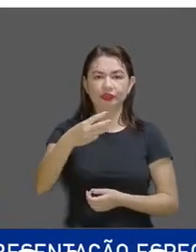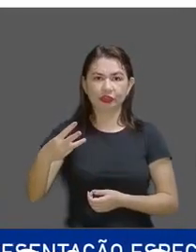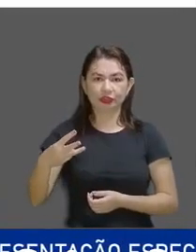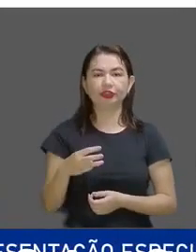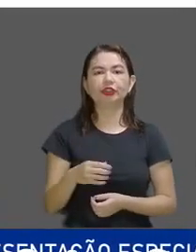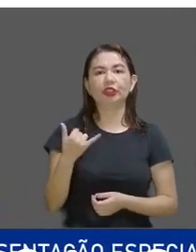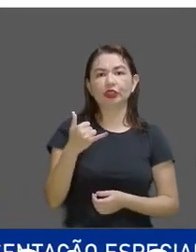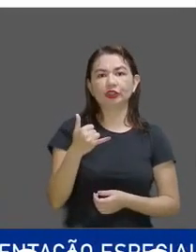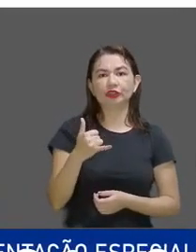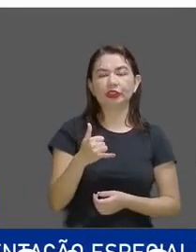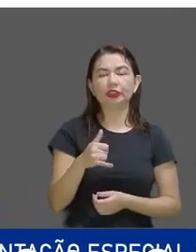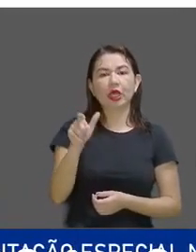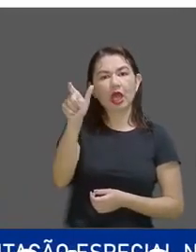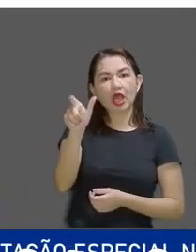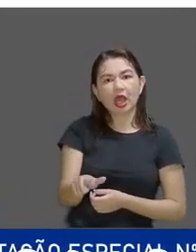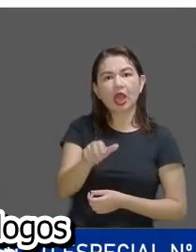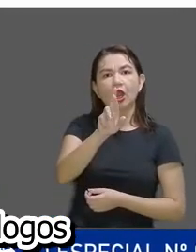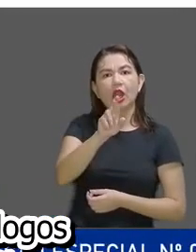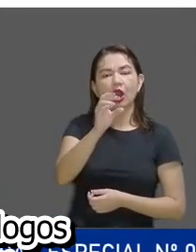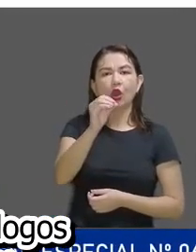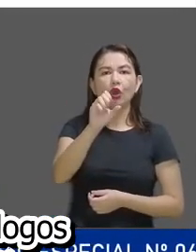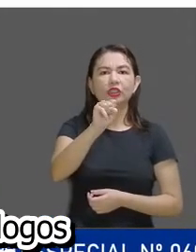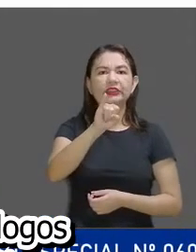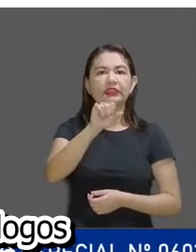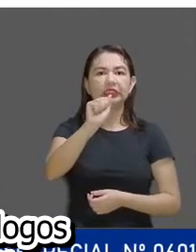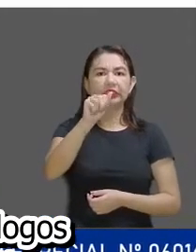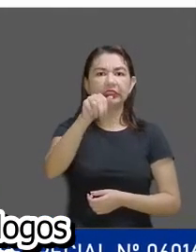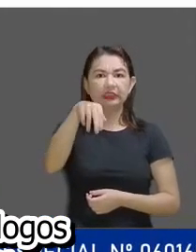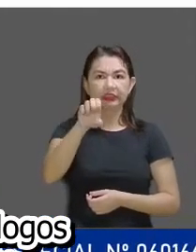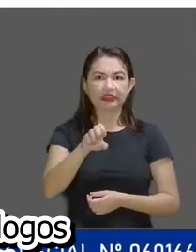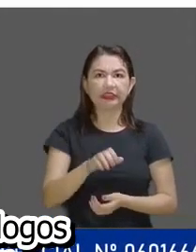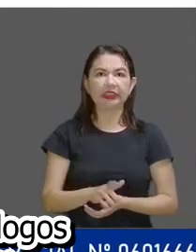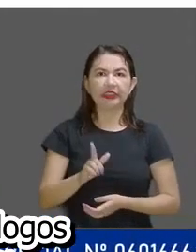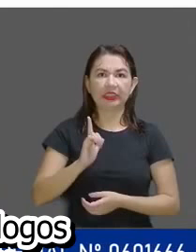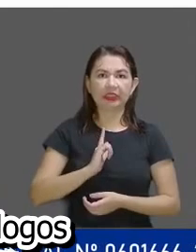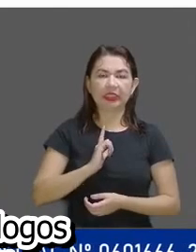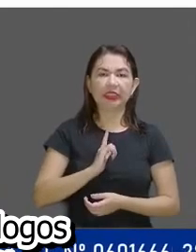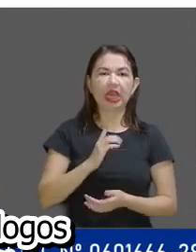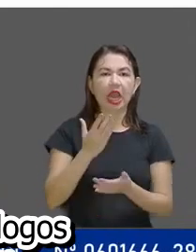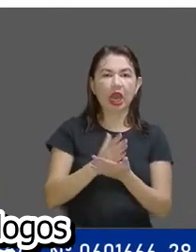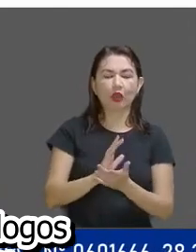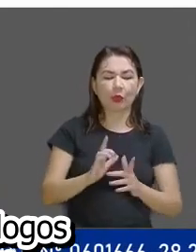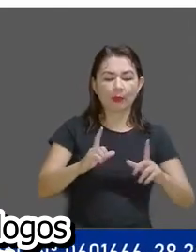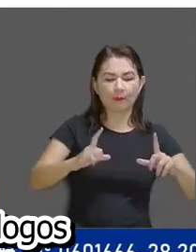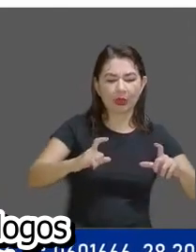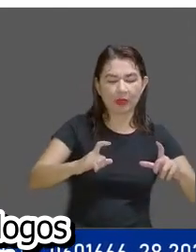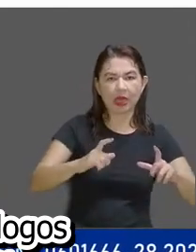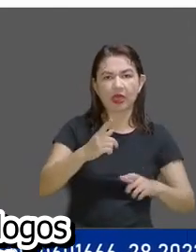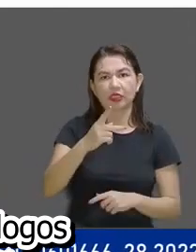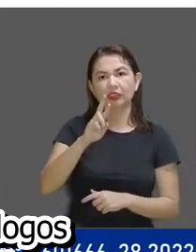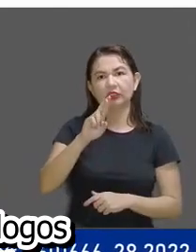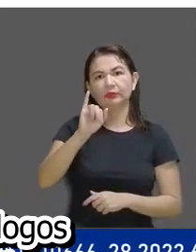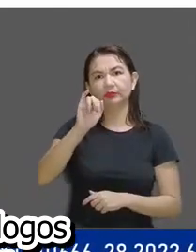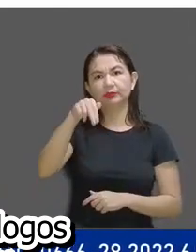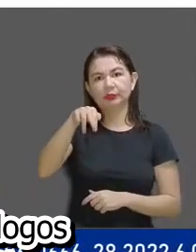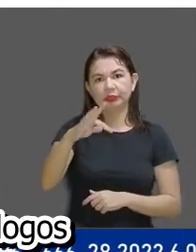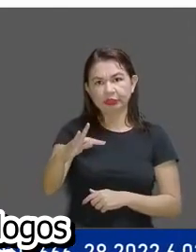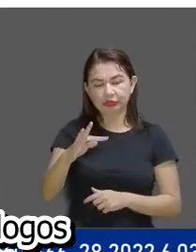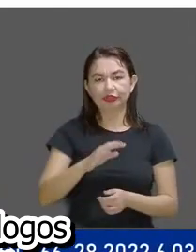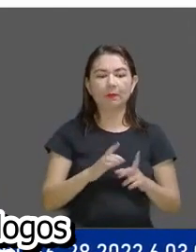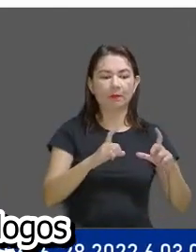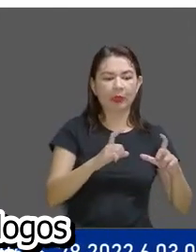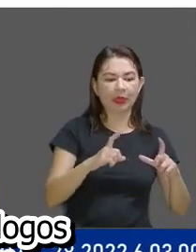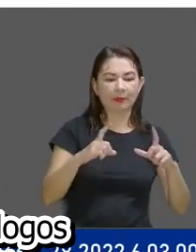Costa Santana, se vê que esta recebe algumas capturas de tela de diálogos travados entre Irlon e